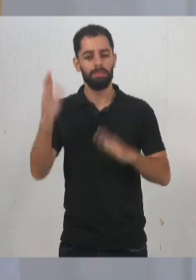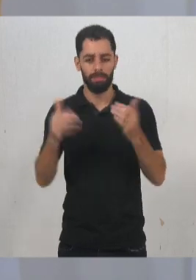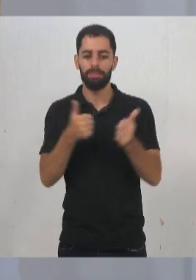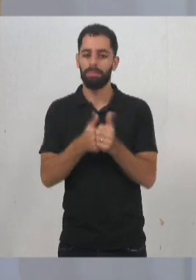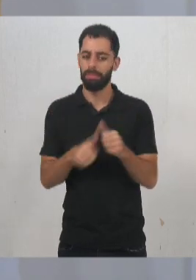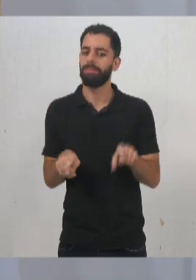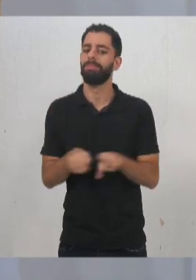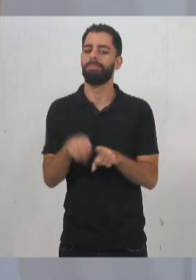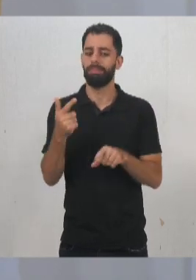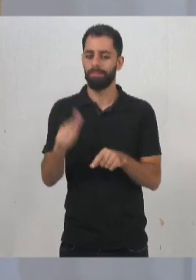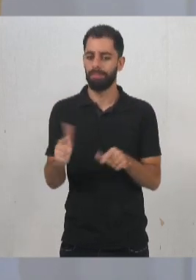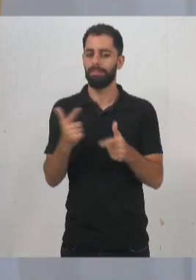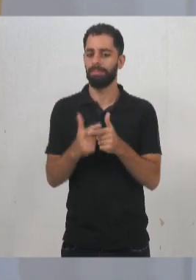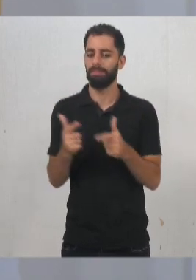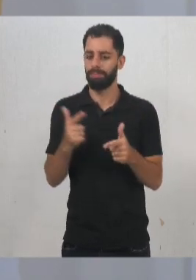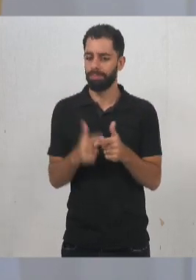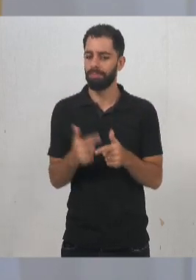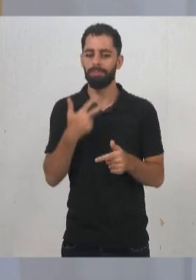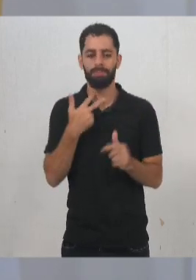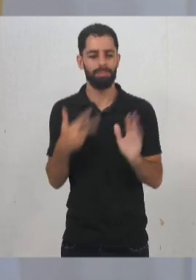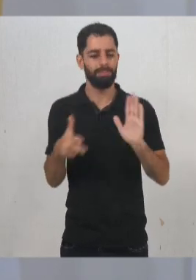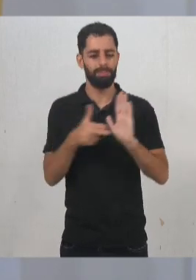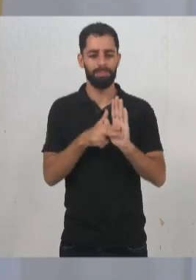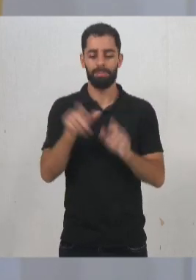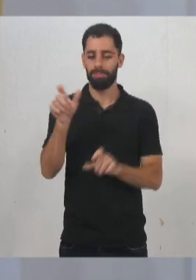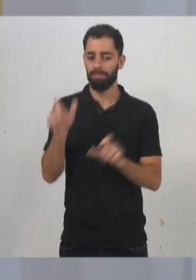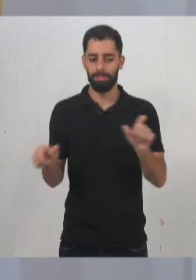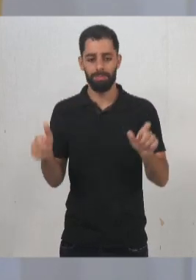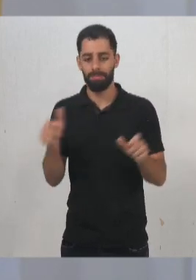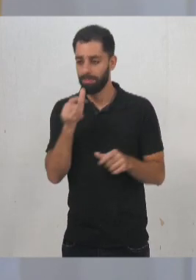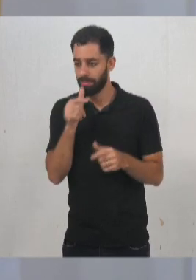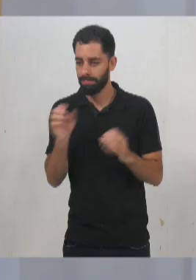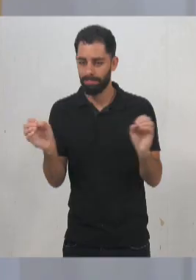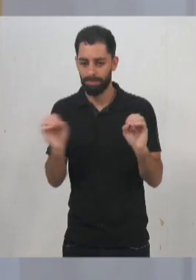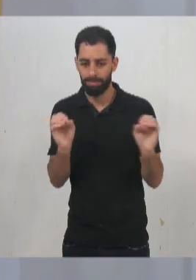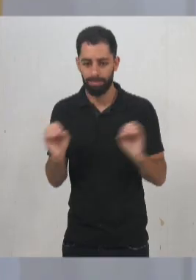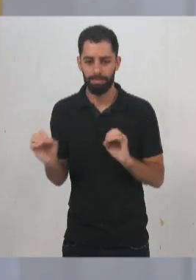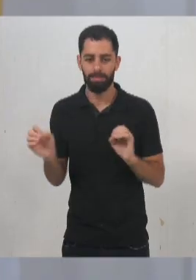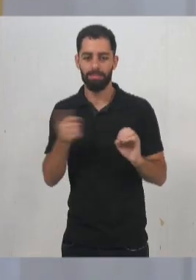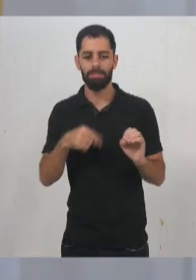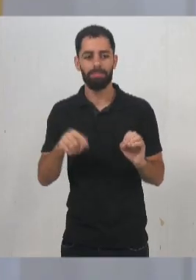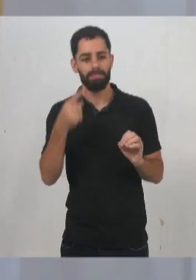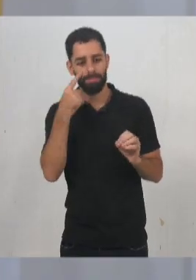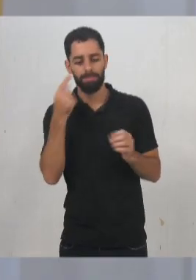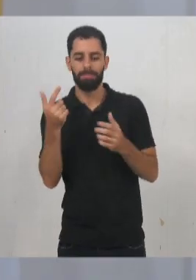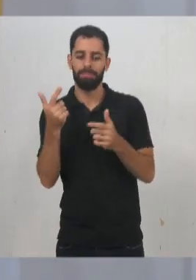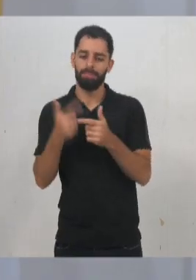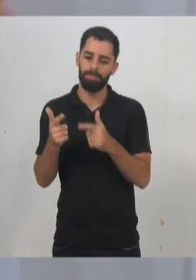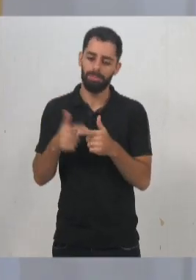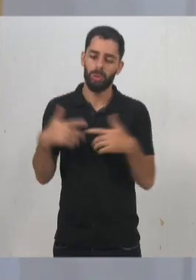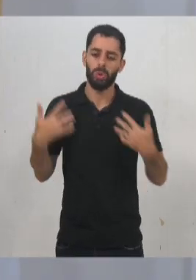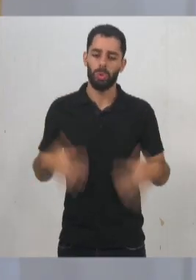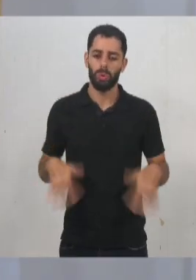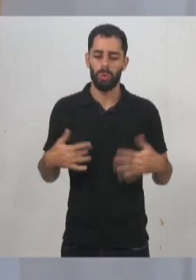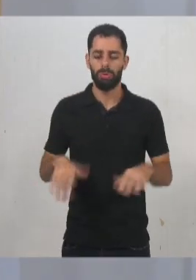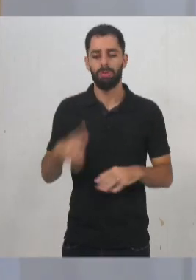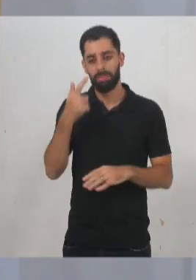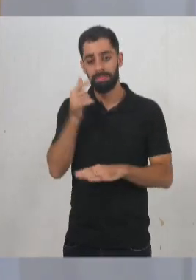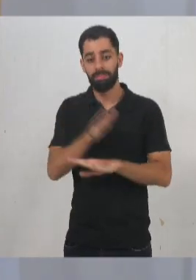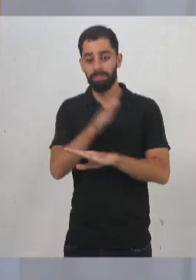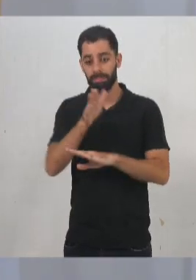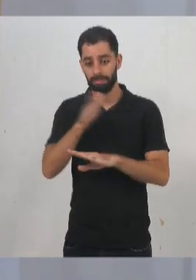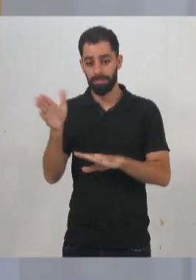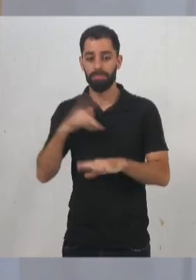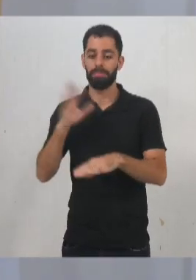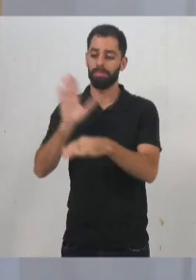local ali né E aí não dá para admitir Porque o povo tá sem água nas suas casas e a gente se depara com essa situação hoje percorrendo a comunidade tem ajuda da